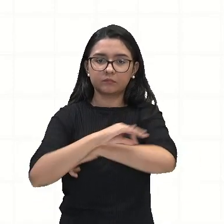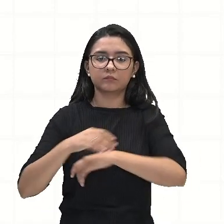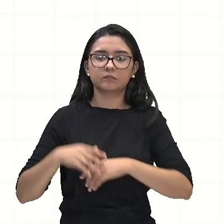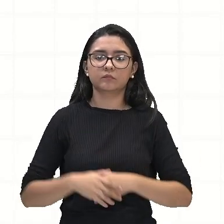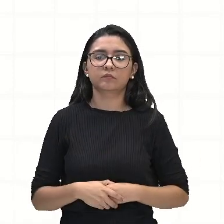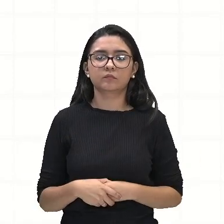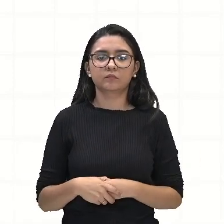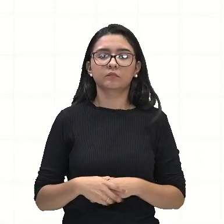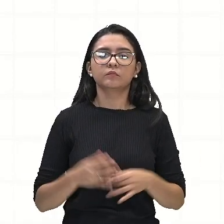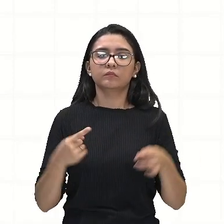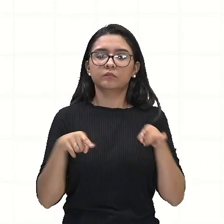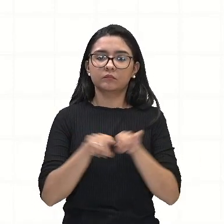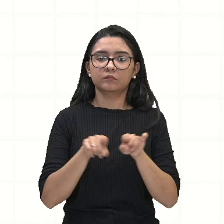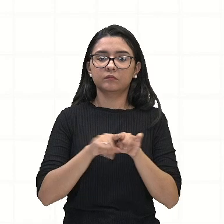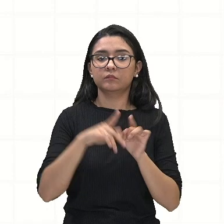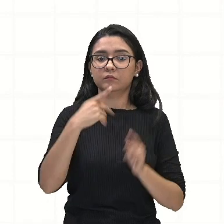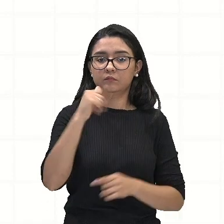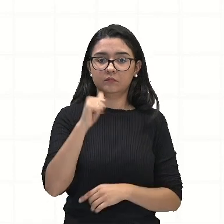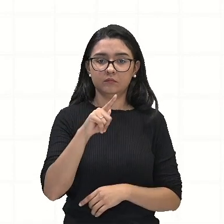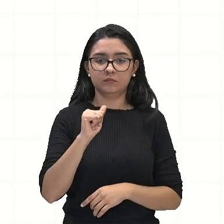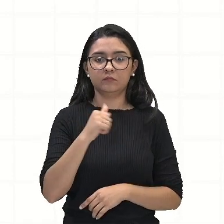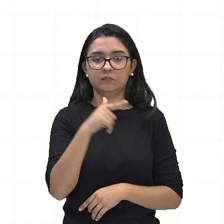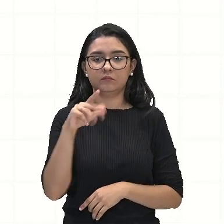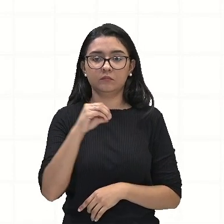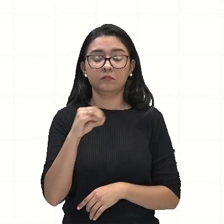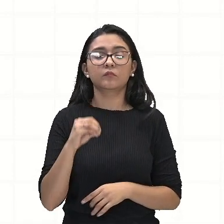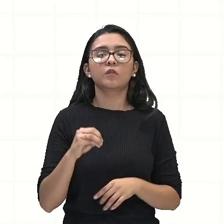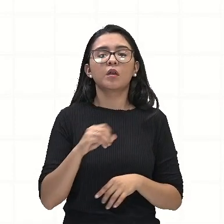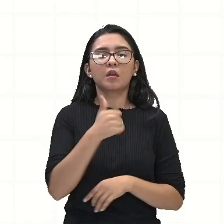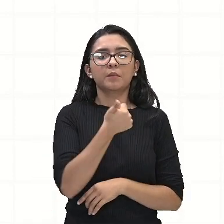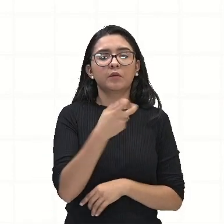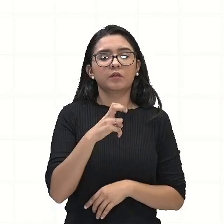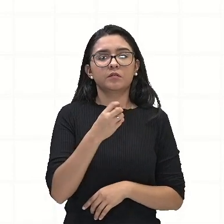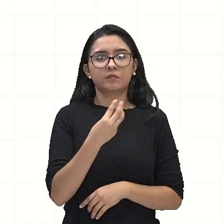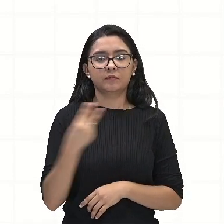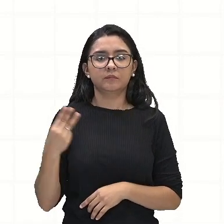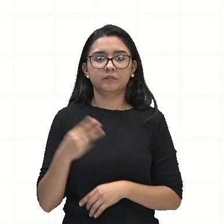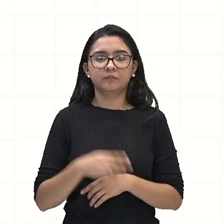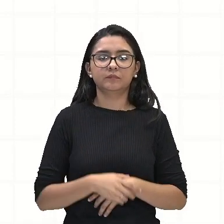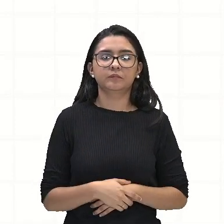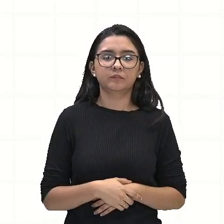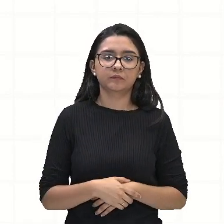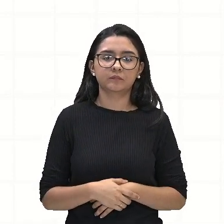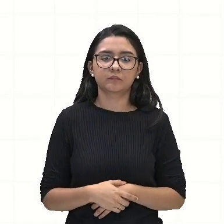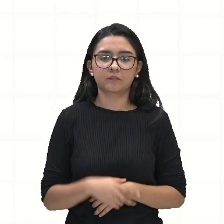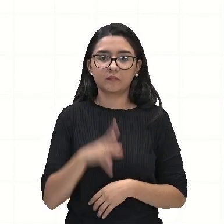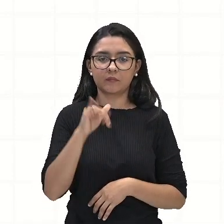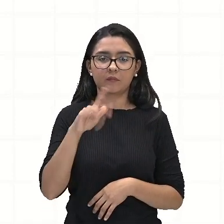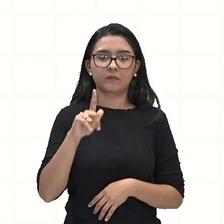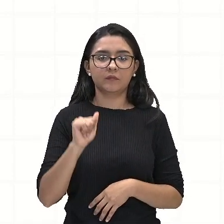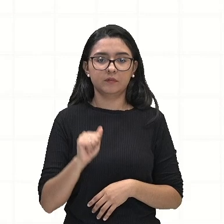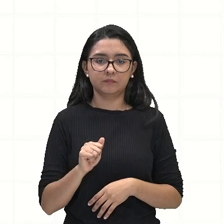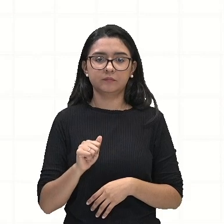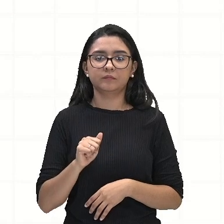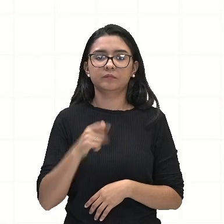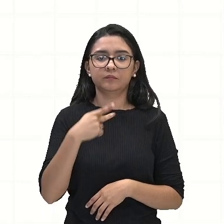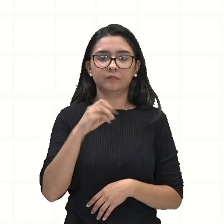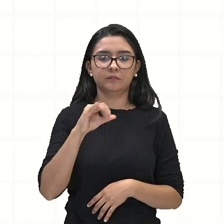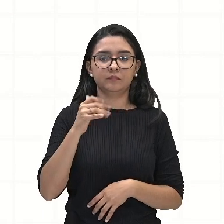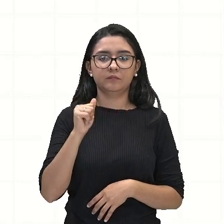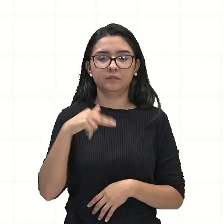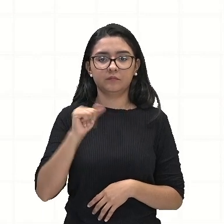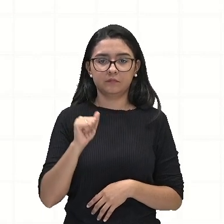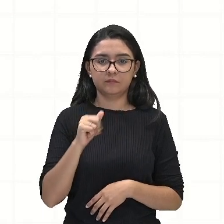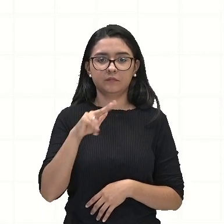della Canto Grande, em 1533, Villa Borgiana e Villa Capra, e